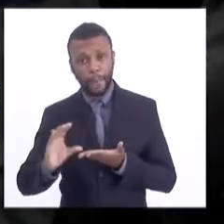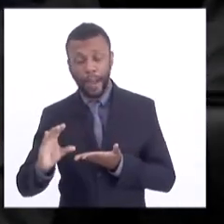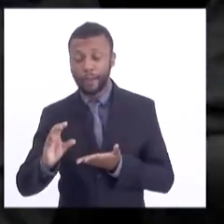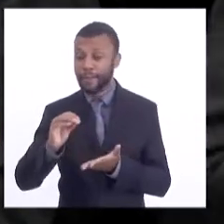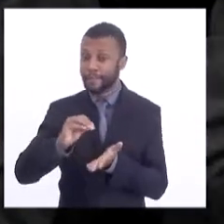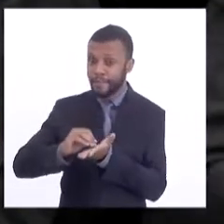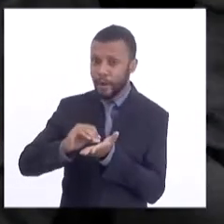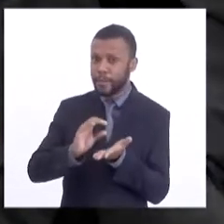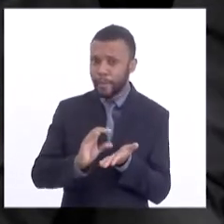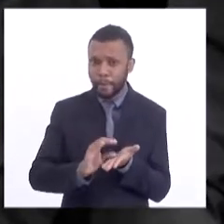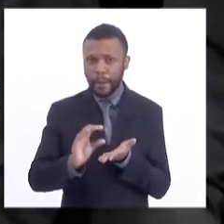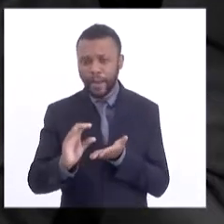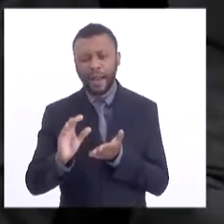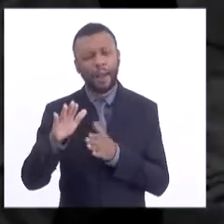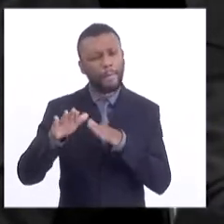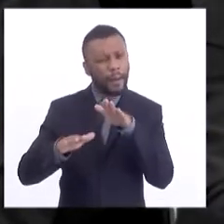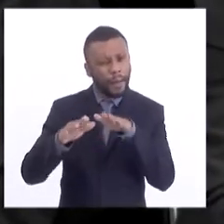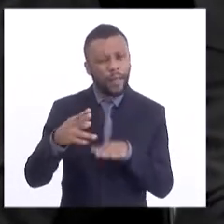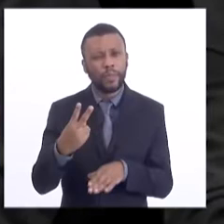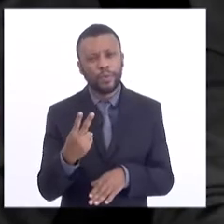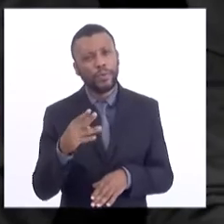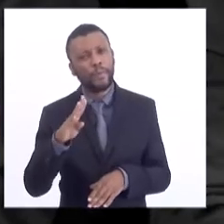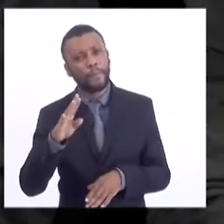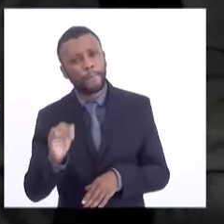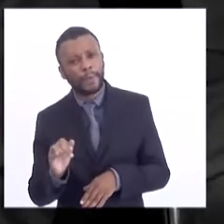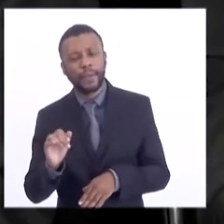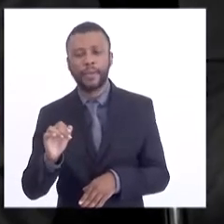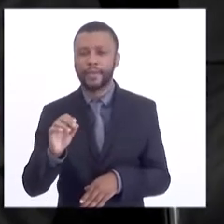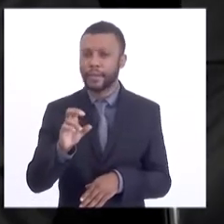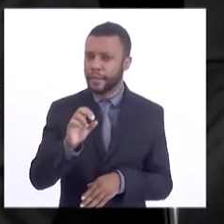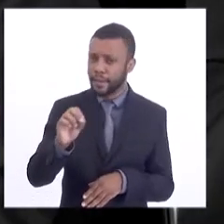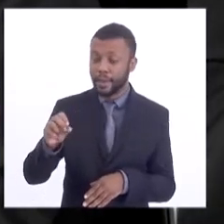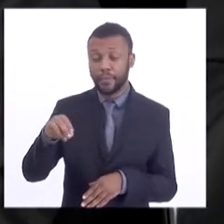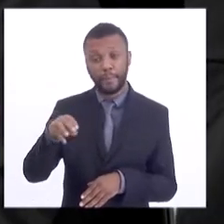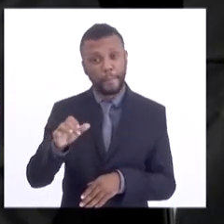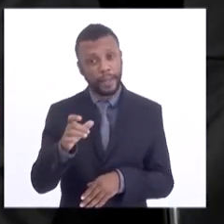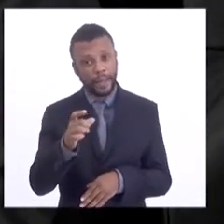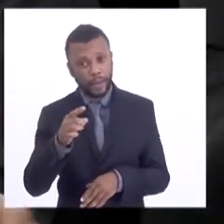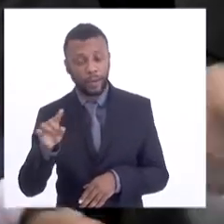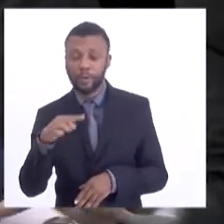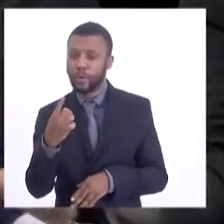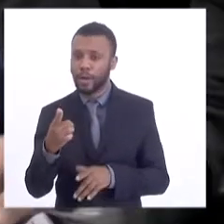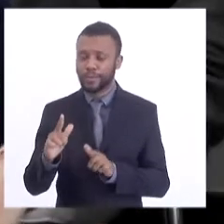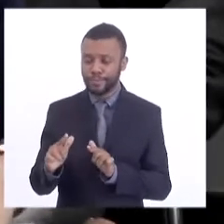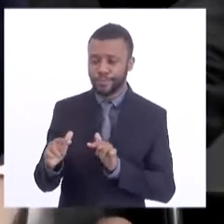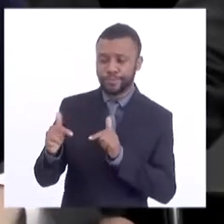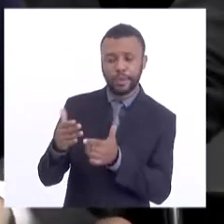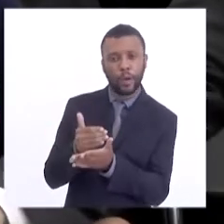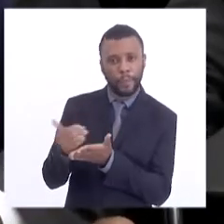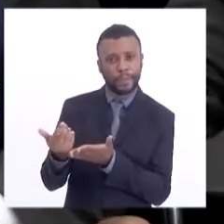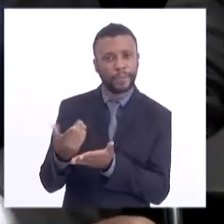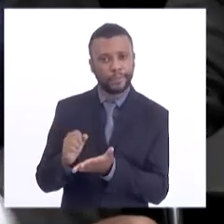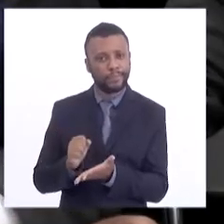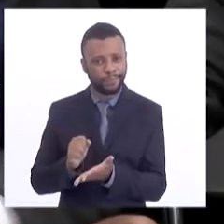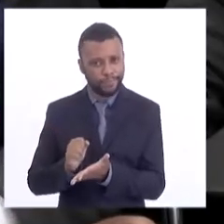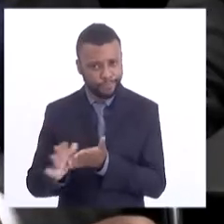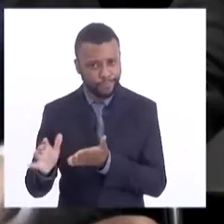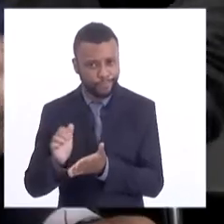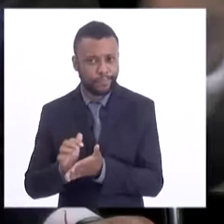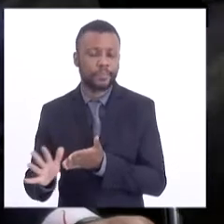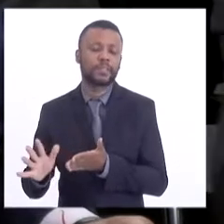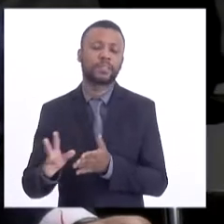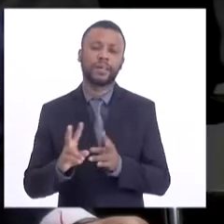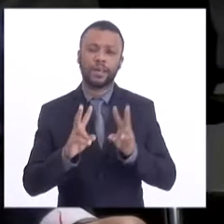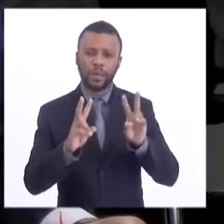apagar da história na faixa de 2 bi meio tá e a gente está executando e ela só despesa de